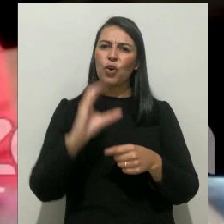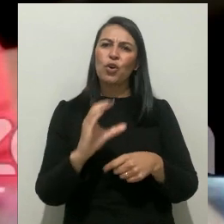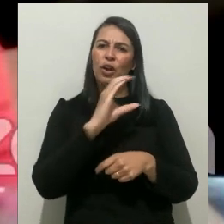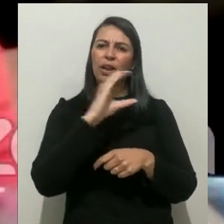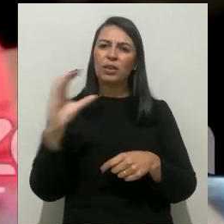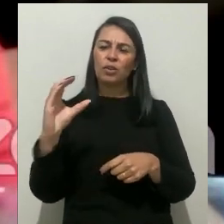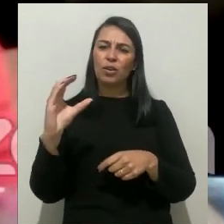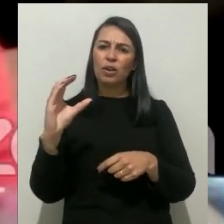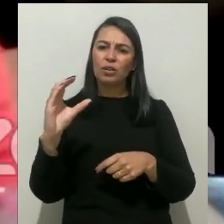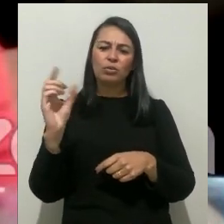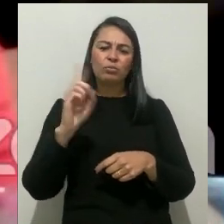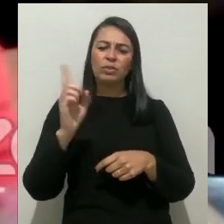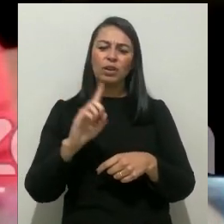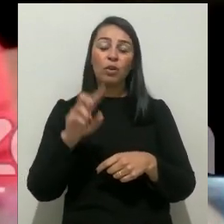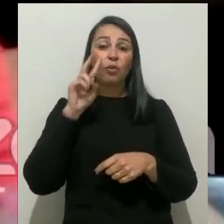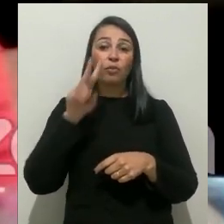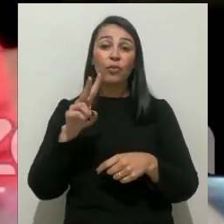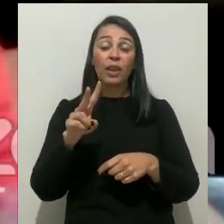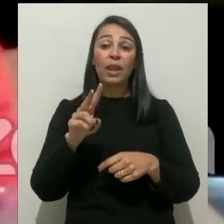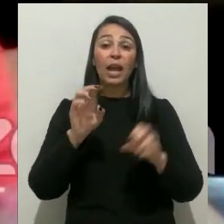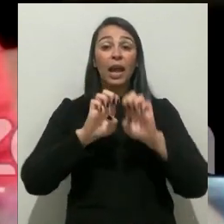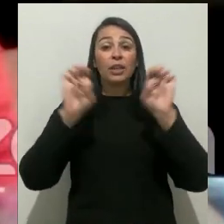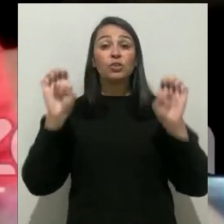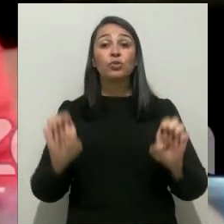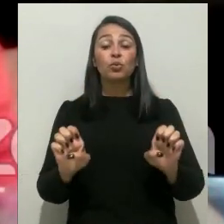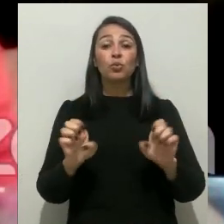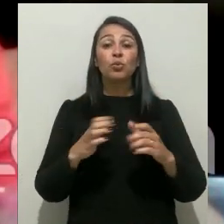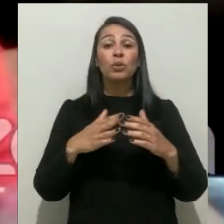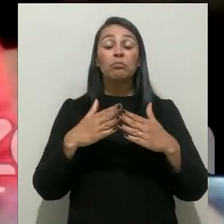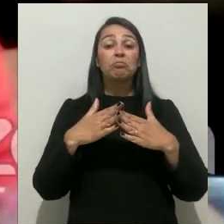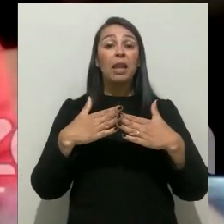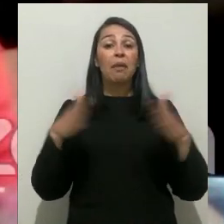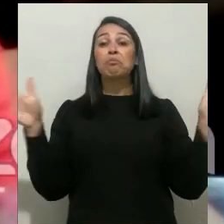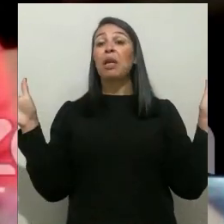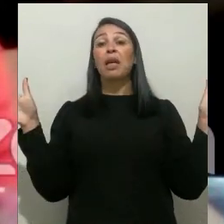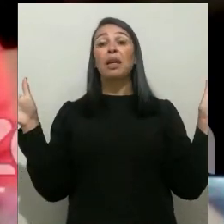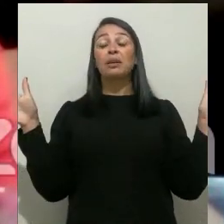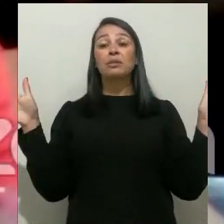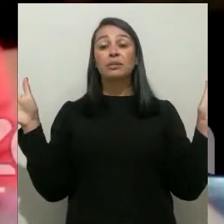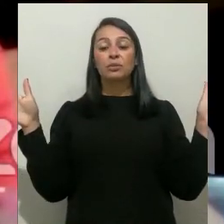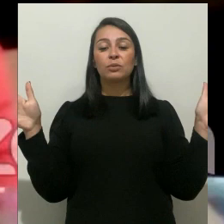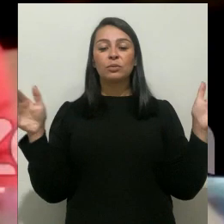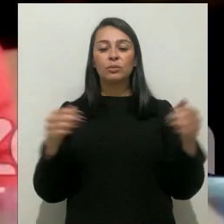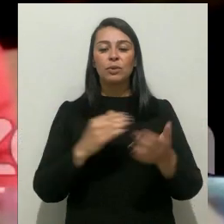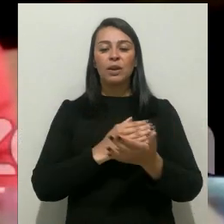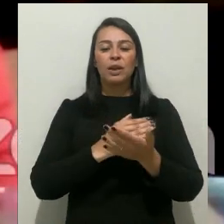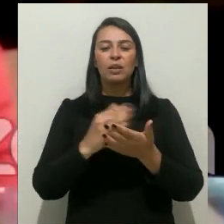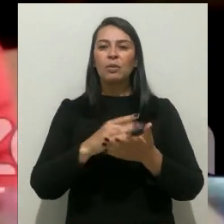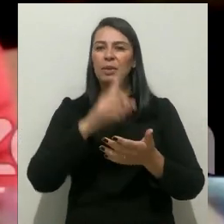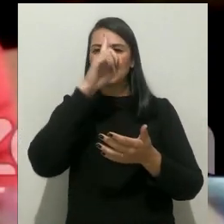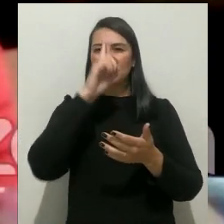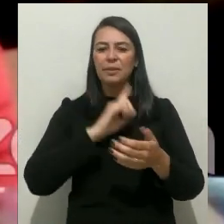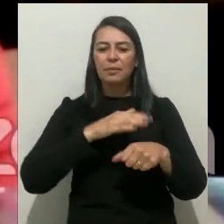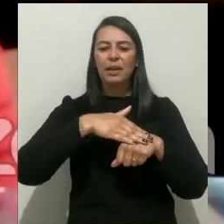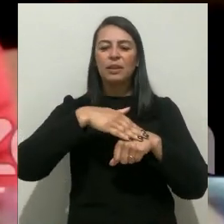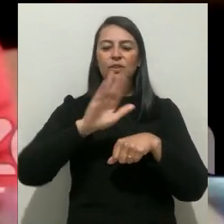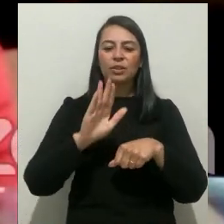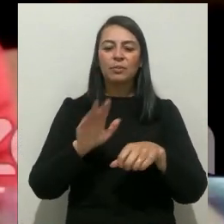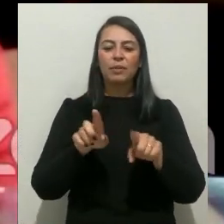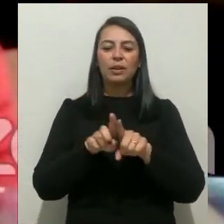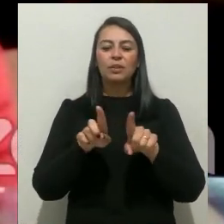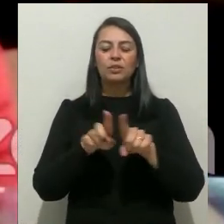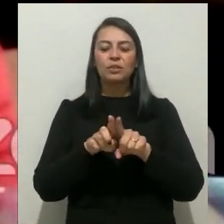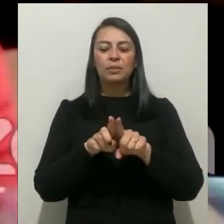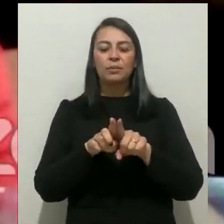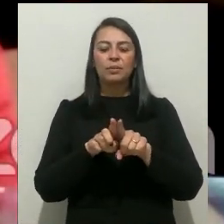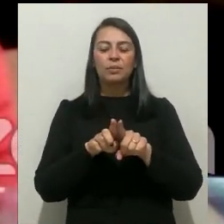né? Vocês podem olhar aquela escultura, um homem aberto. Então, você começa a dar um pouco mais de mágica, que é um bandista,